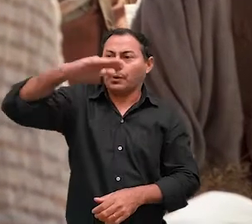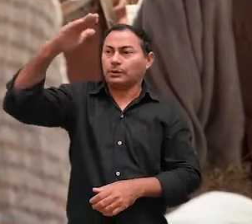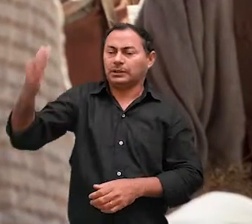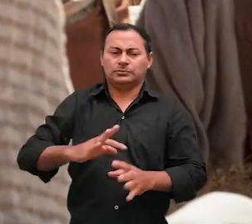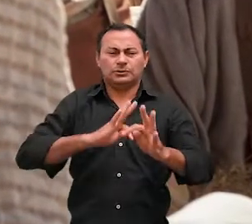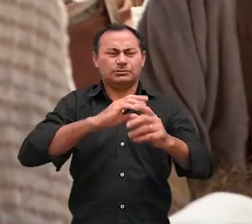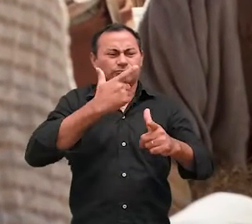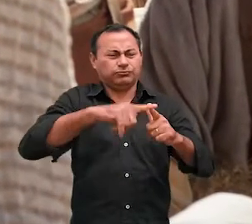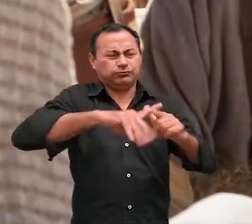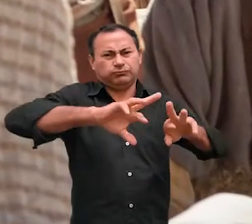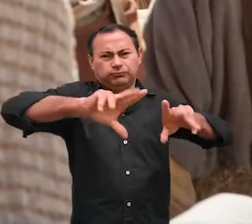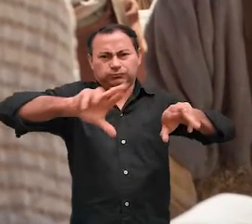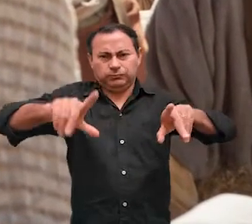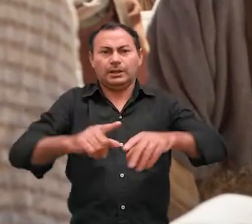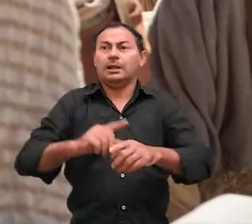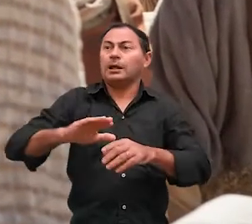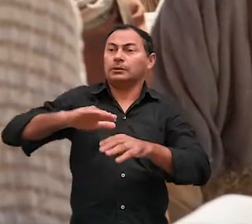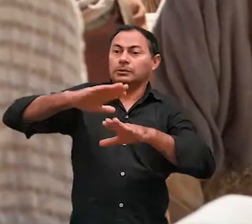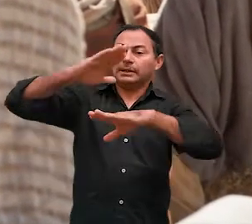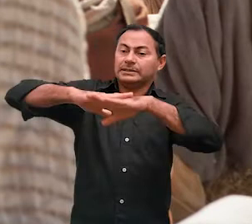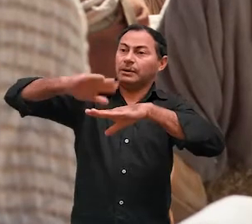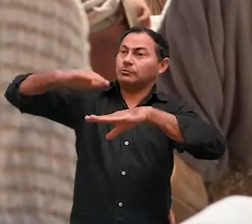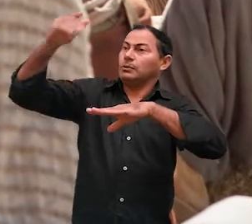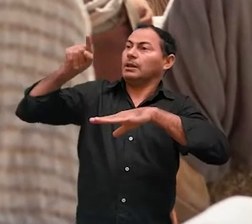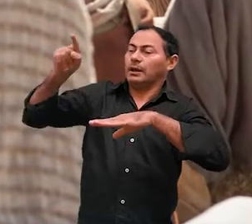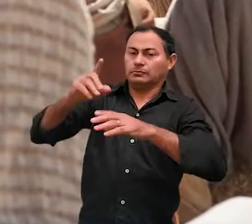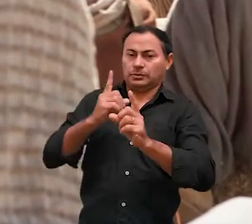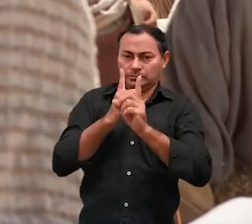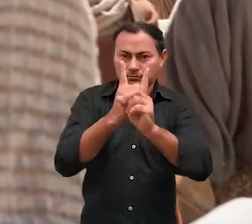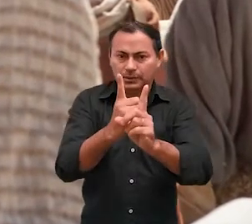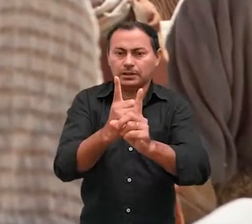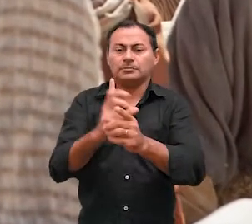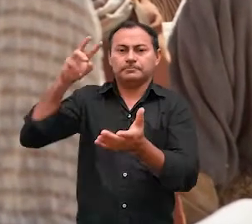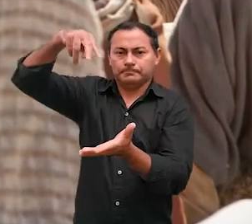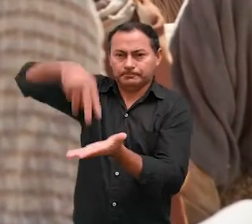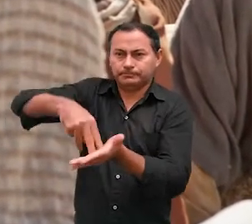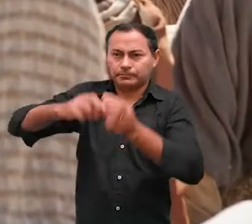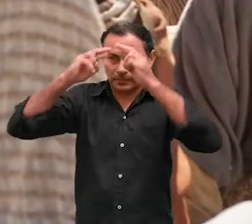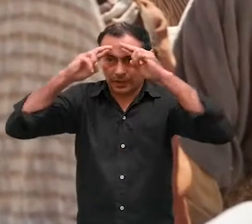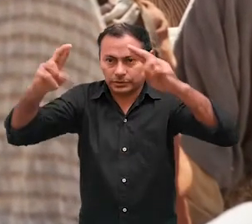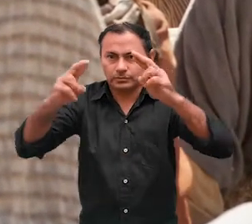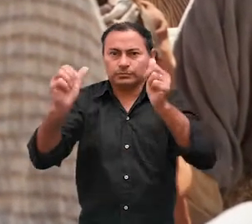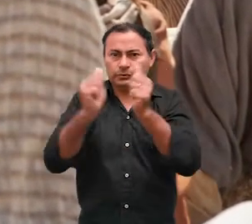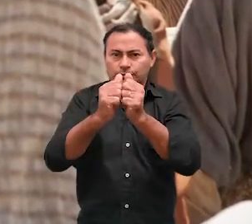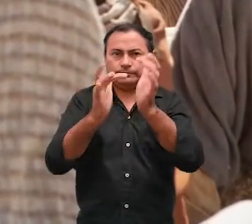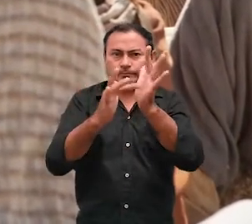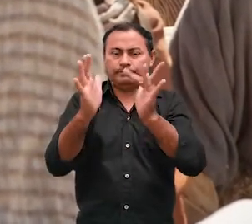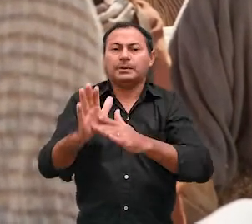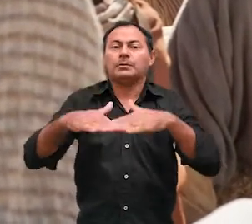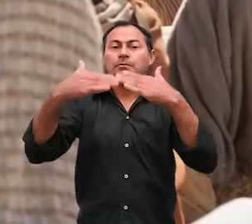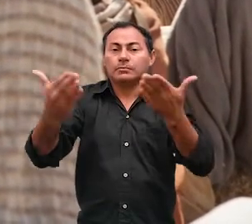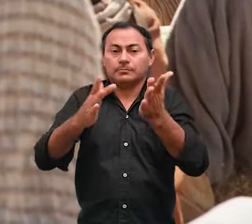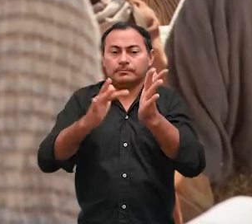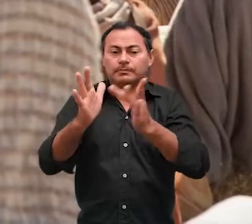com todo tipo de problema e lá no alto da montanha estavam os discípulos participando de um Retiro com Cristo